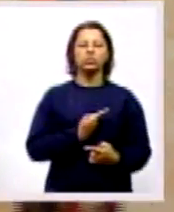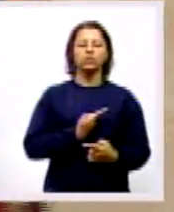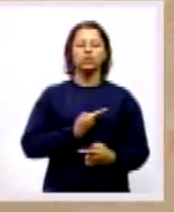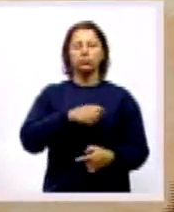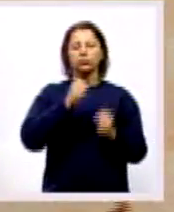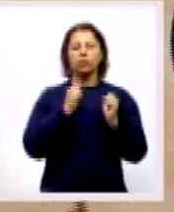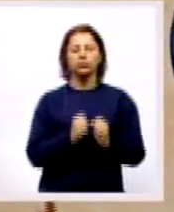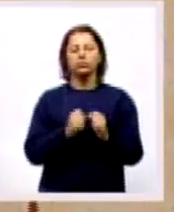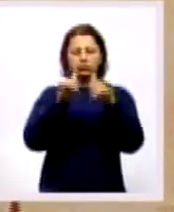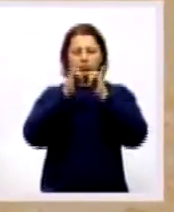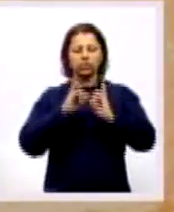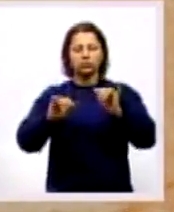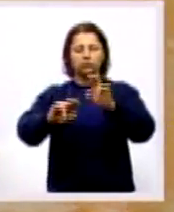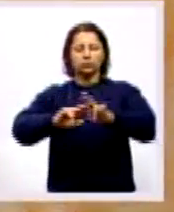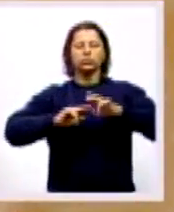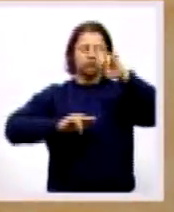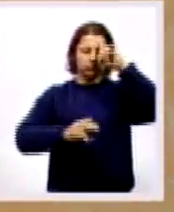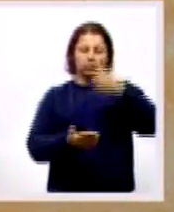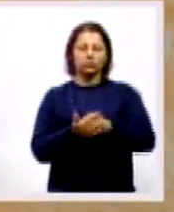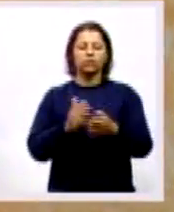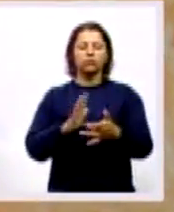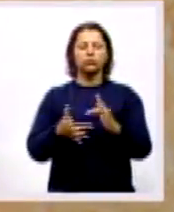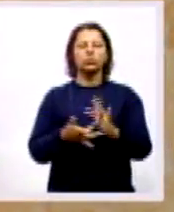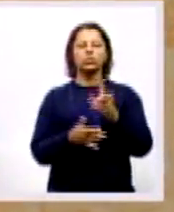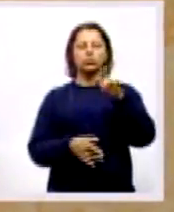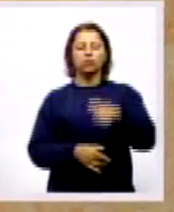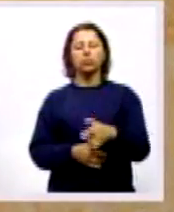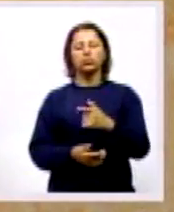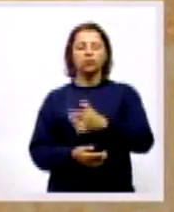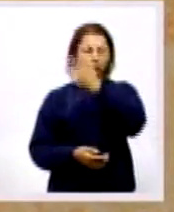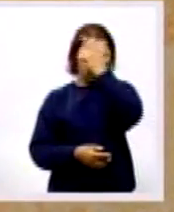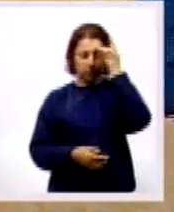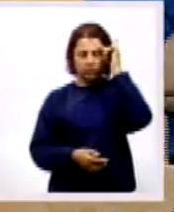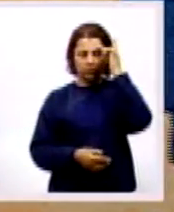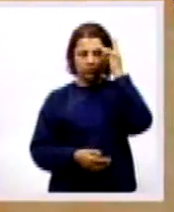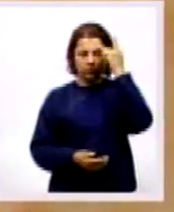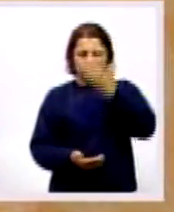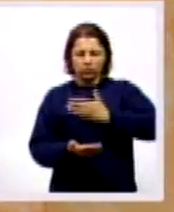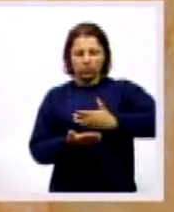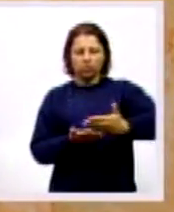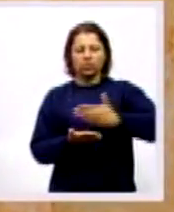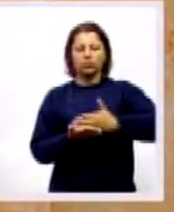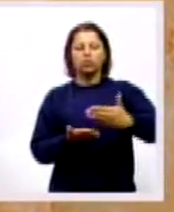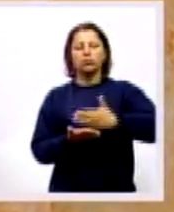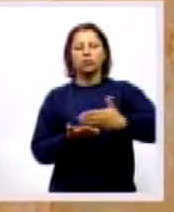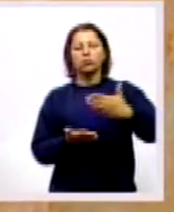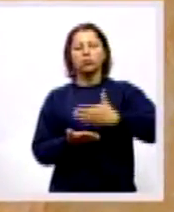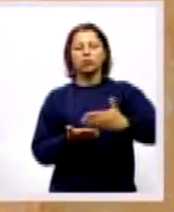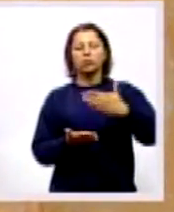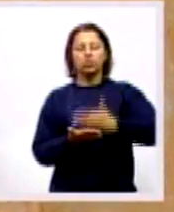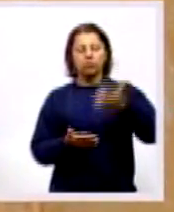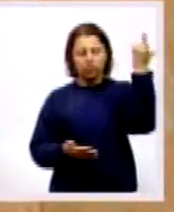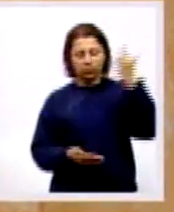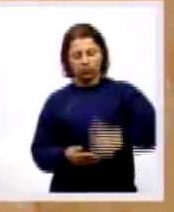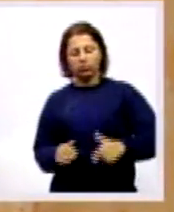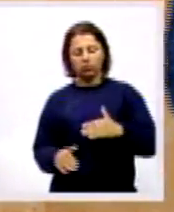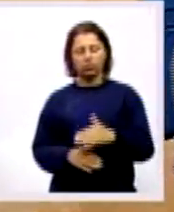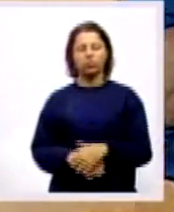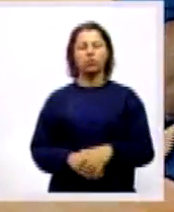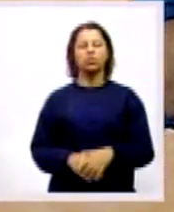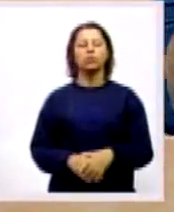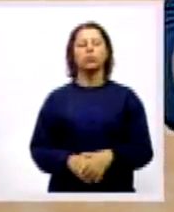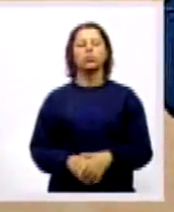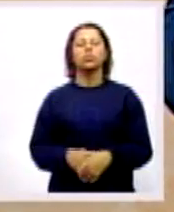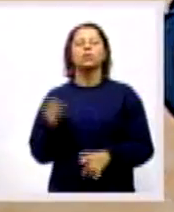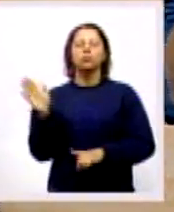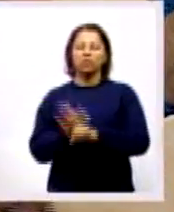pela sua conduta. Jesus era um homem que reinaugurava as pessoas o tempo todo. Minha gente, você acha que esses